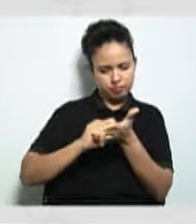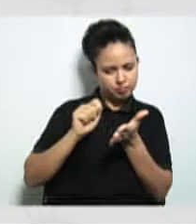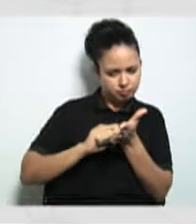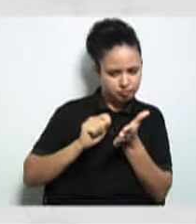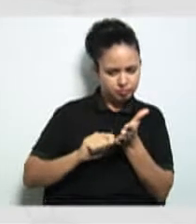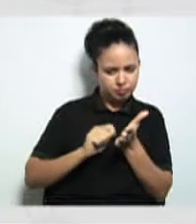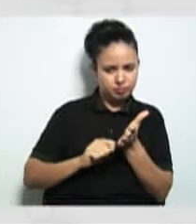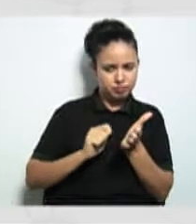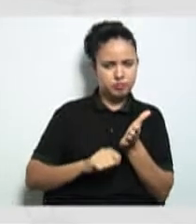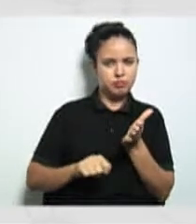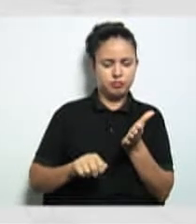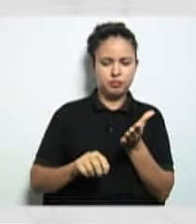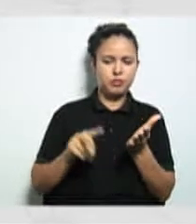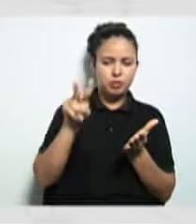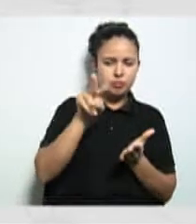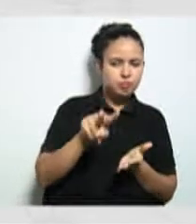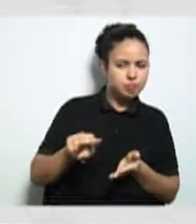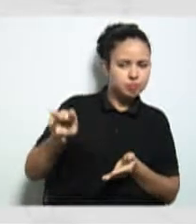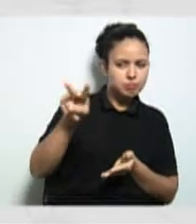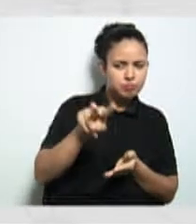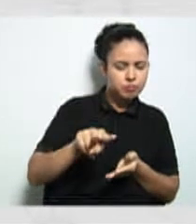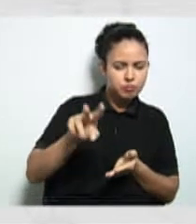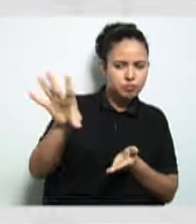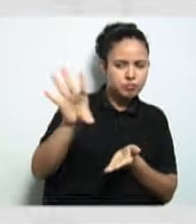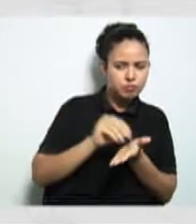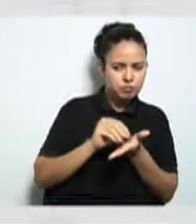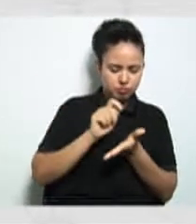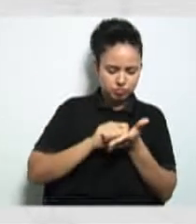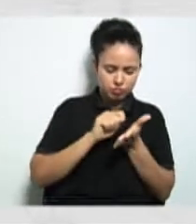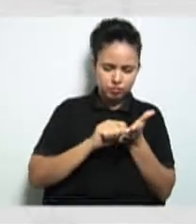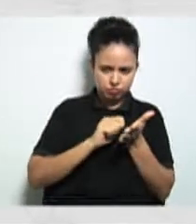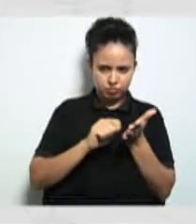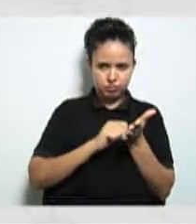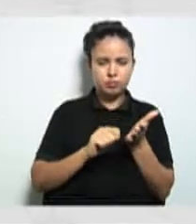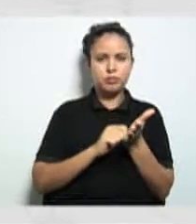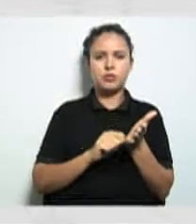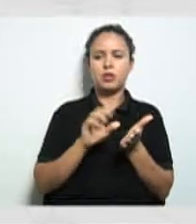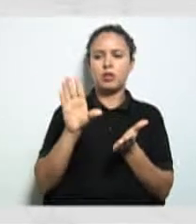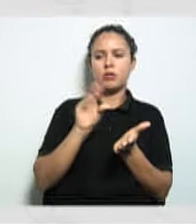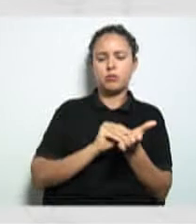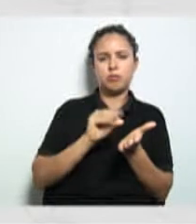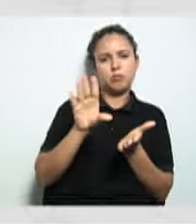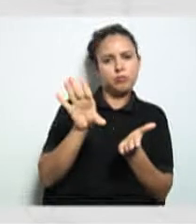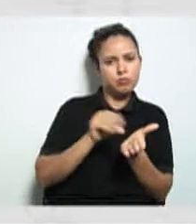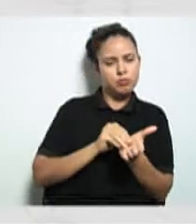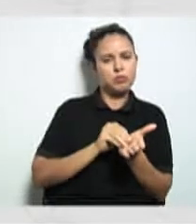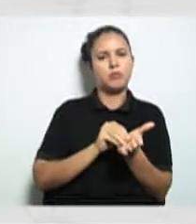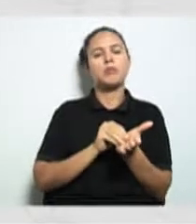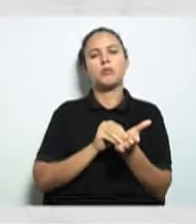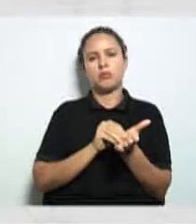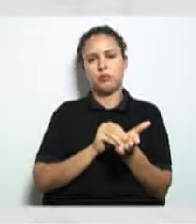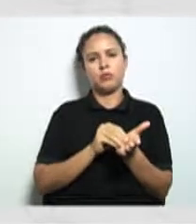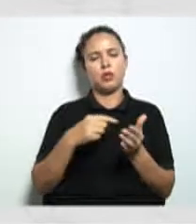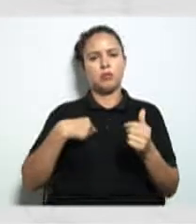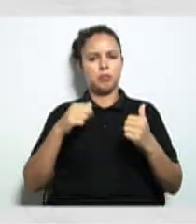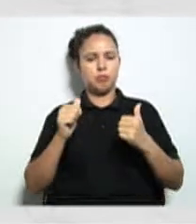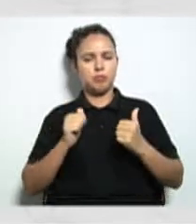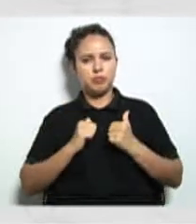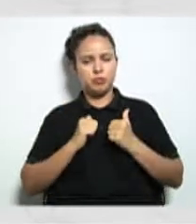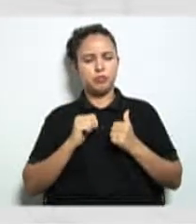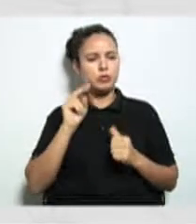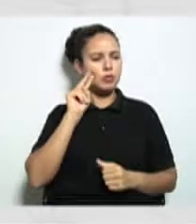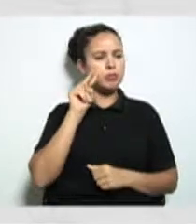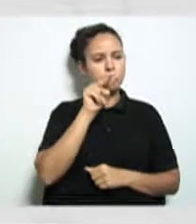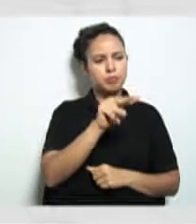observado. O que é essa atividade de registro? Então, eu observei como funciona uma